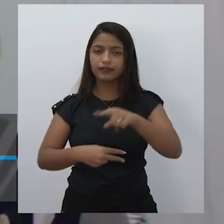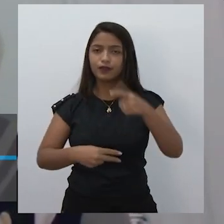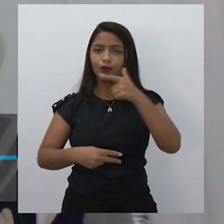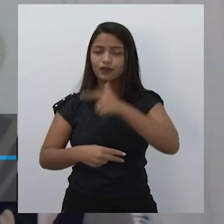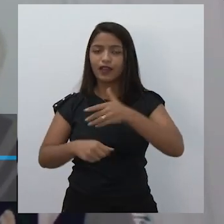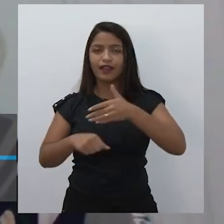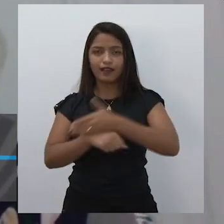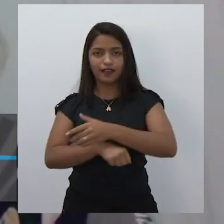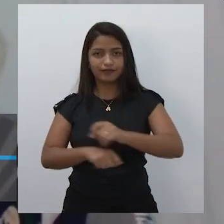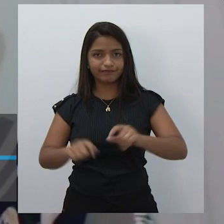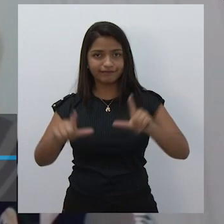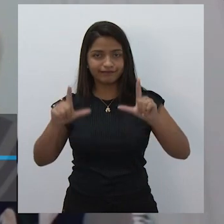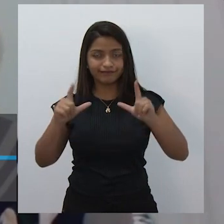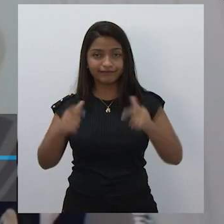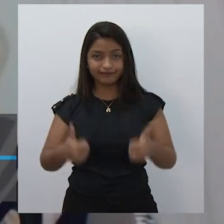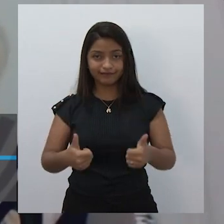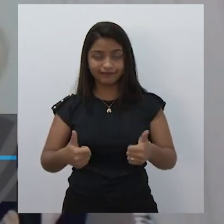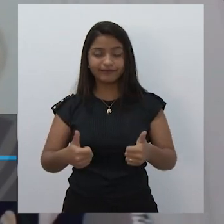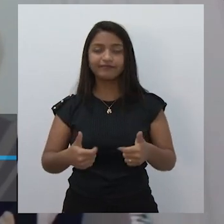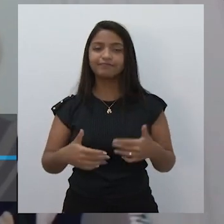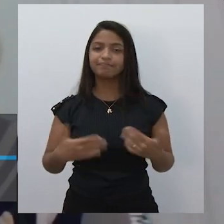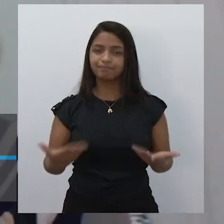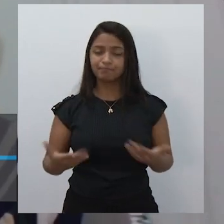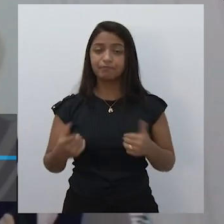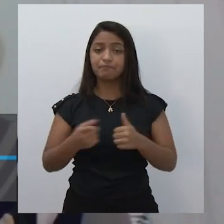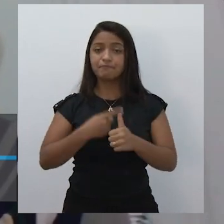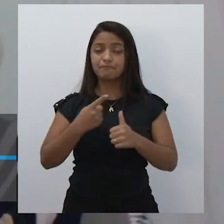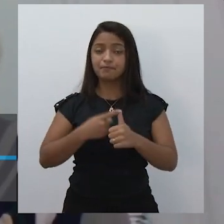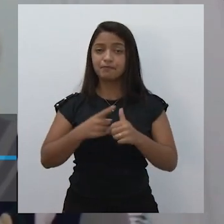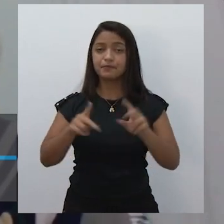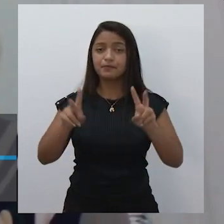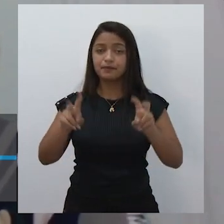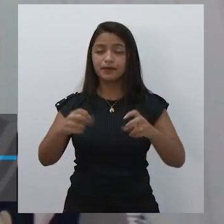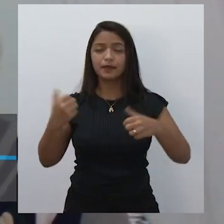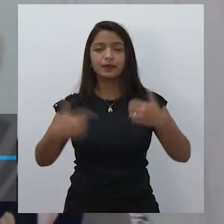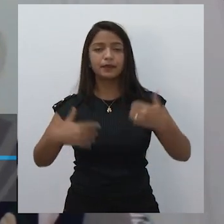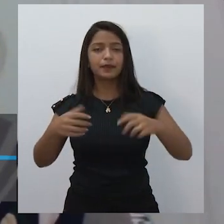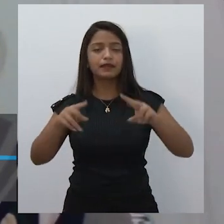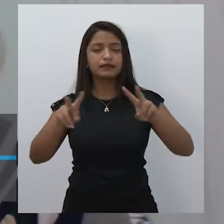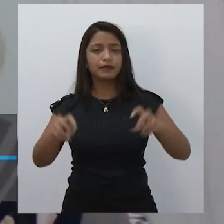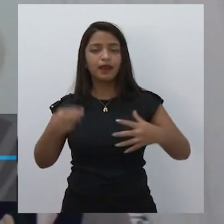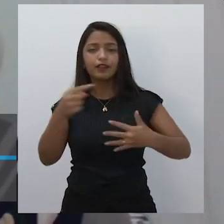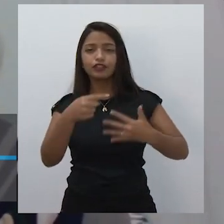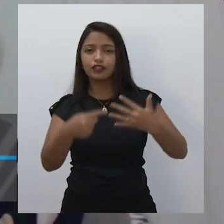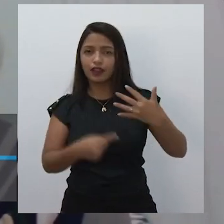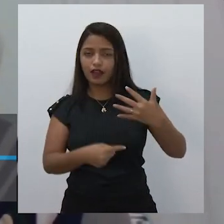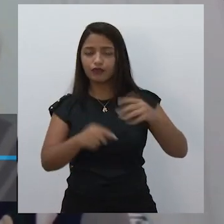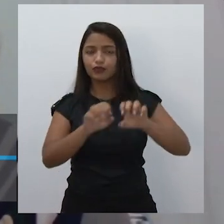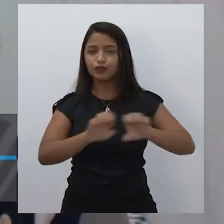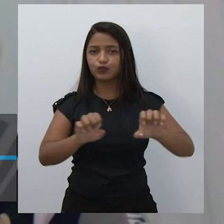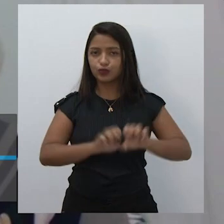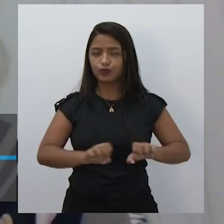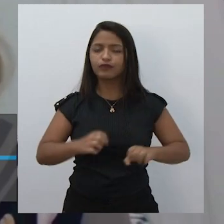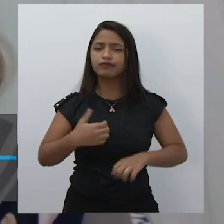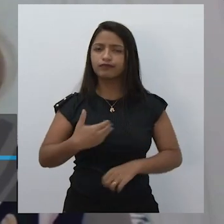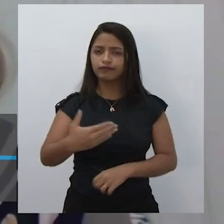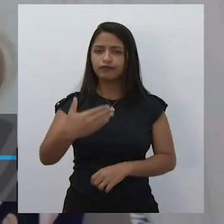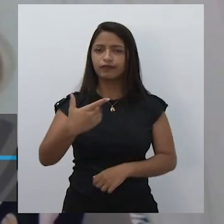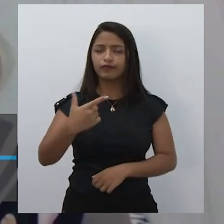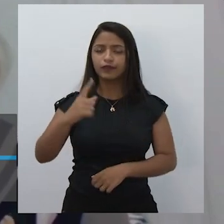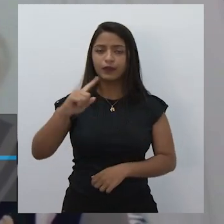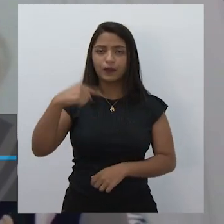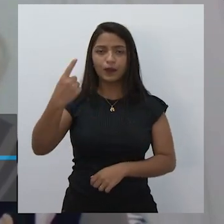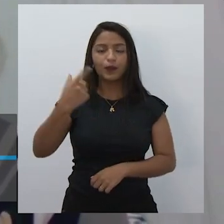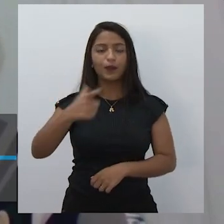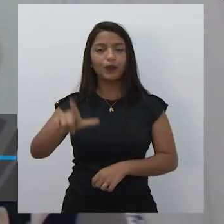tá? Então, essa foi a nossa primeira conversa sobre os itinerários formativos. Teremos outras formações, tanto mais robustas quanto também